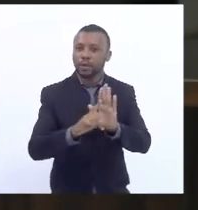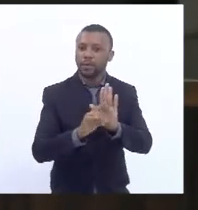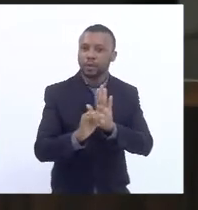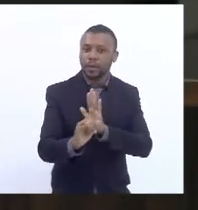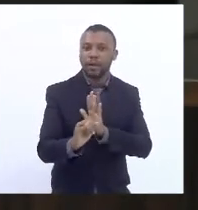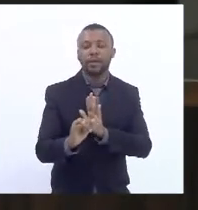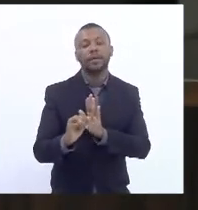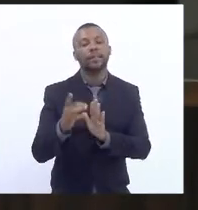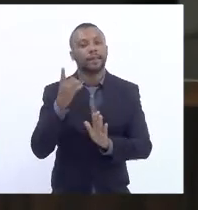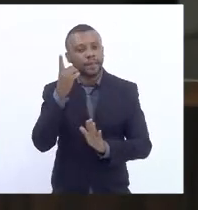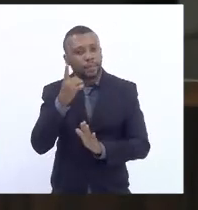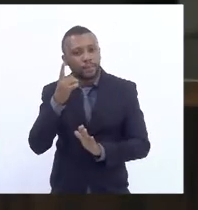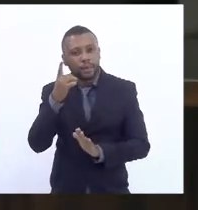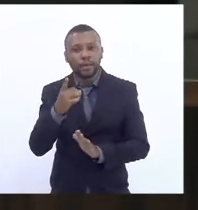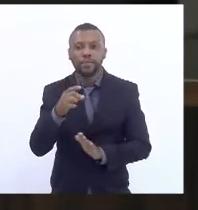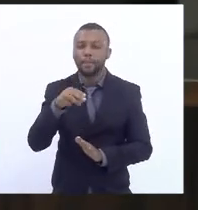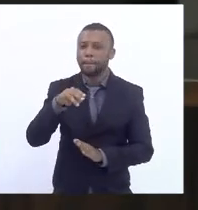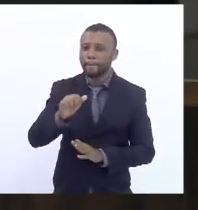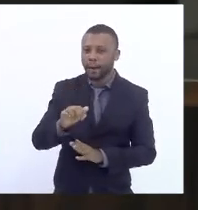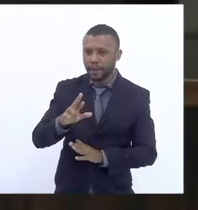deputado Márcio Gualberto,